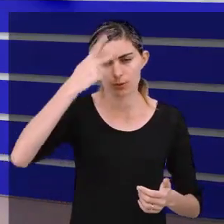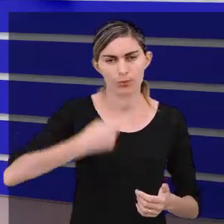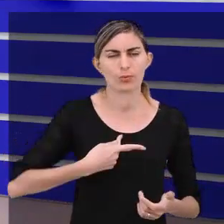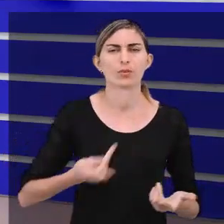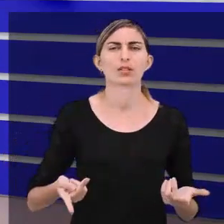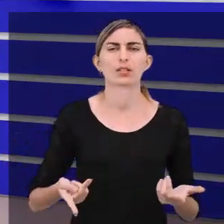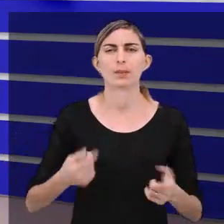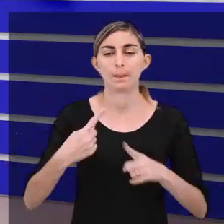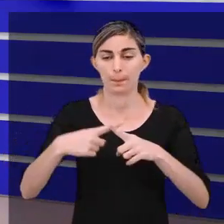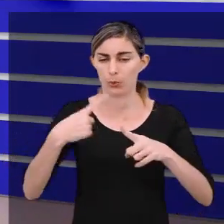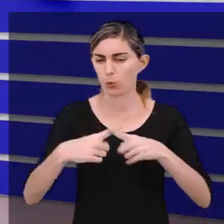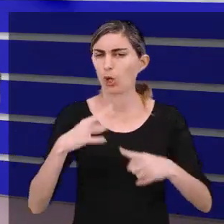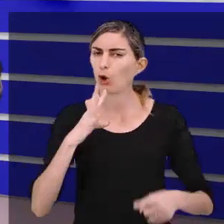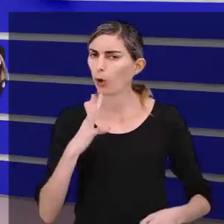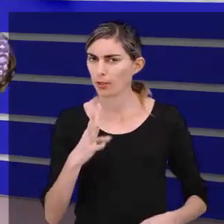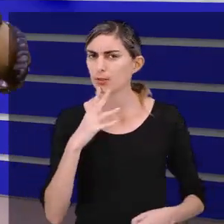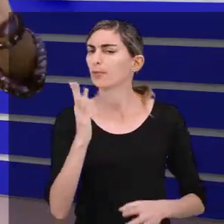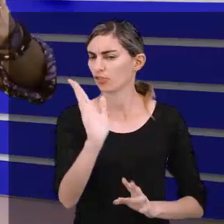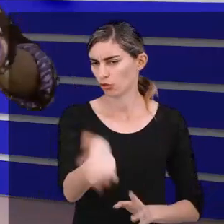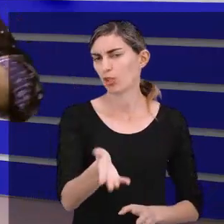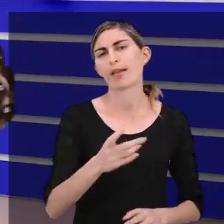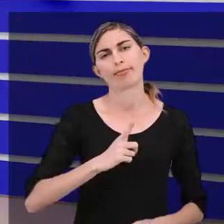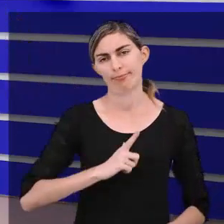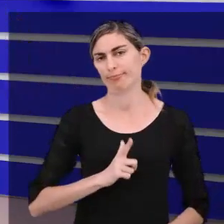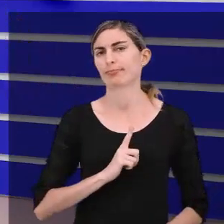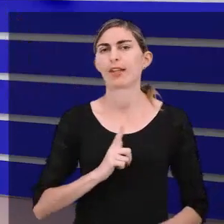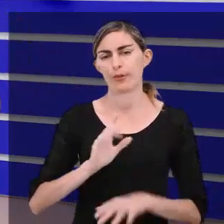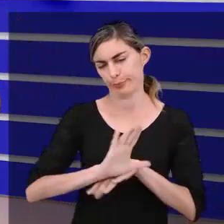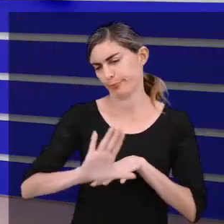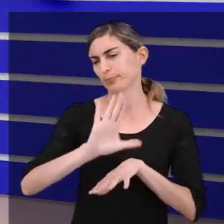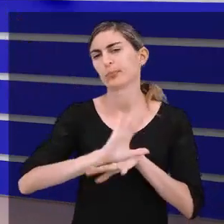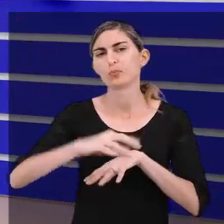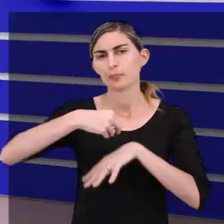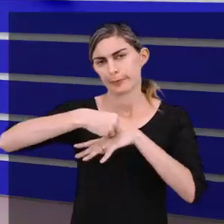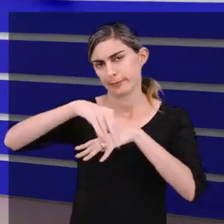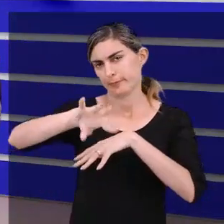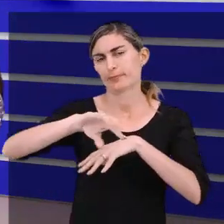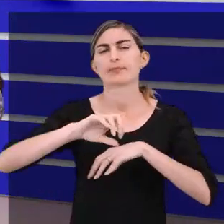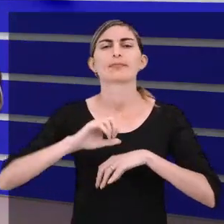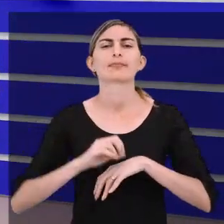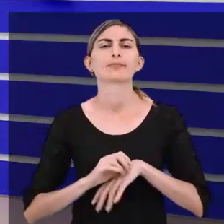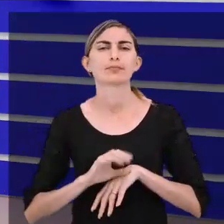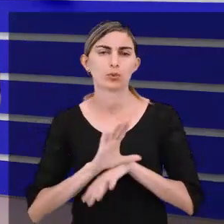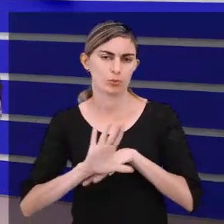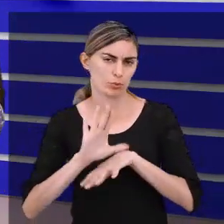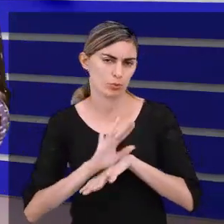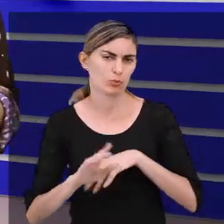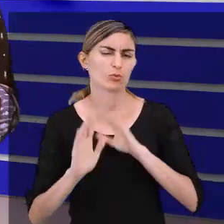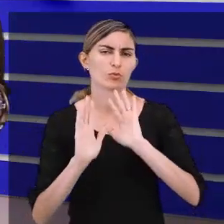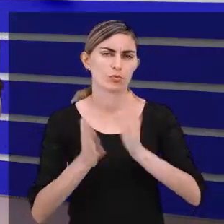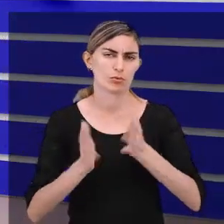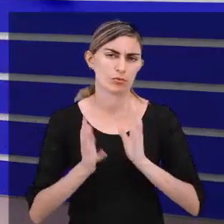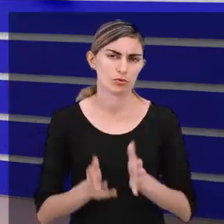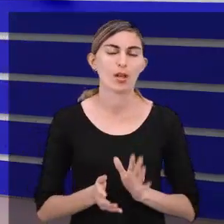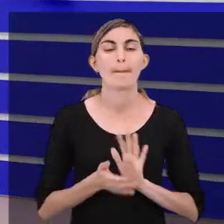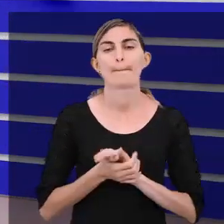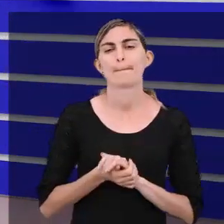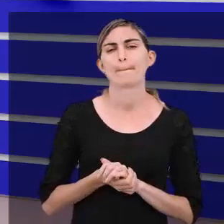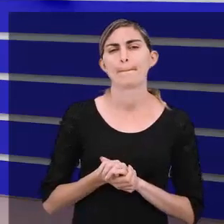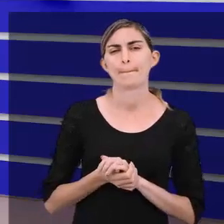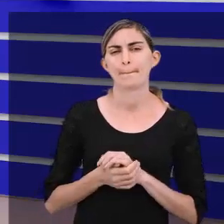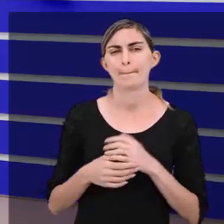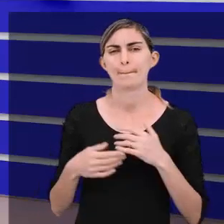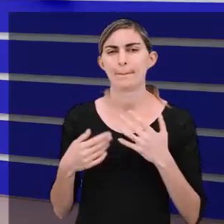Por quê? Porque conhecimento vocês têm aí, o curso que está sendo colocado, disponibilizado para vocês aqui,